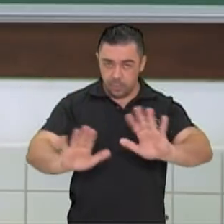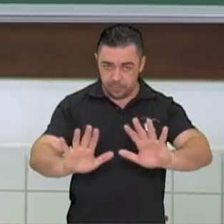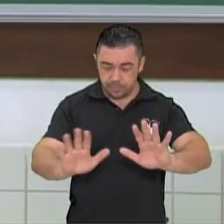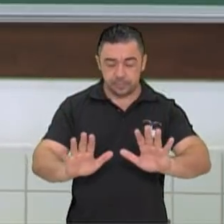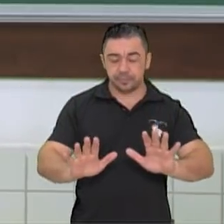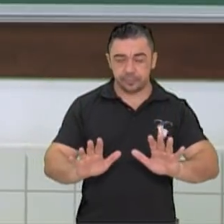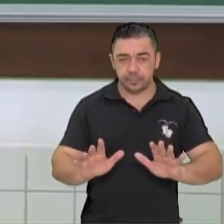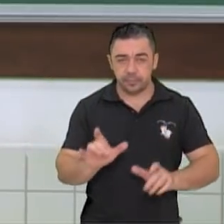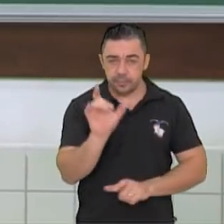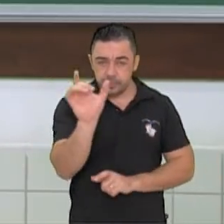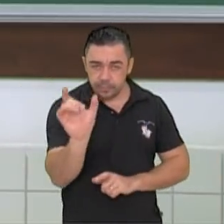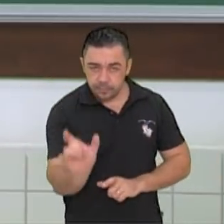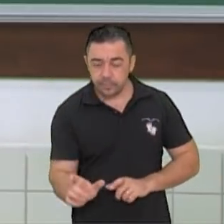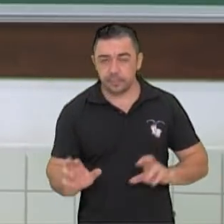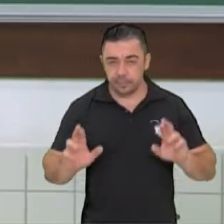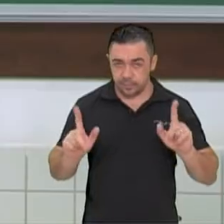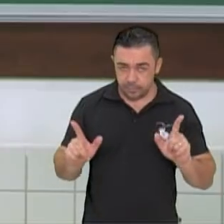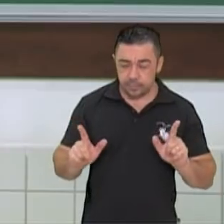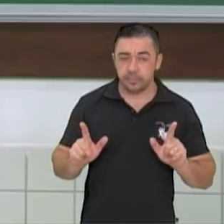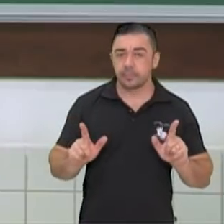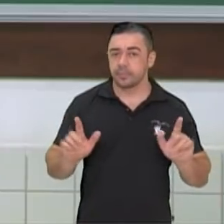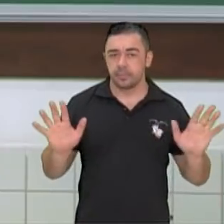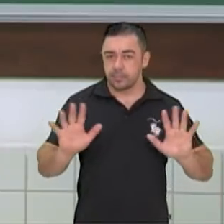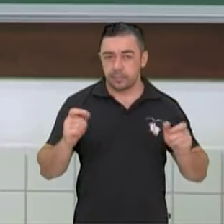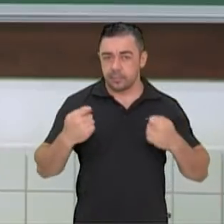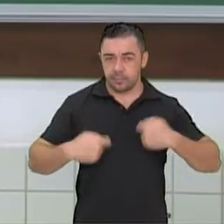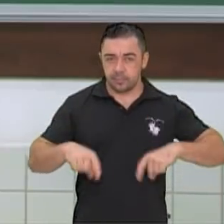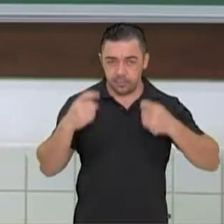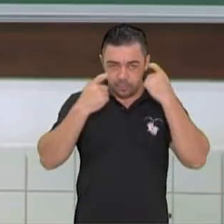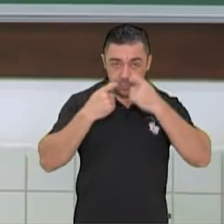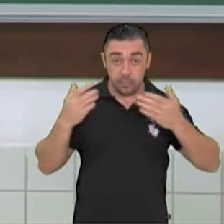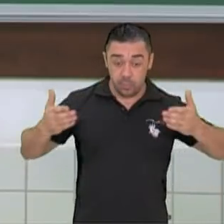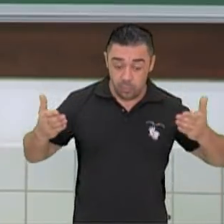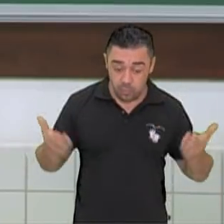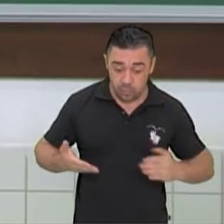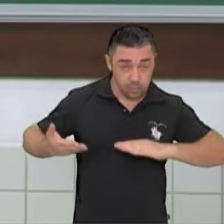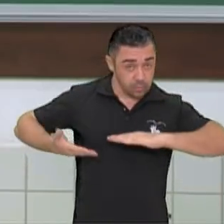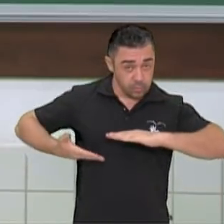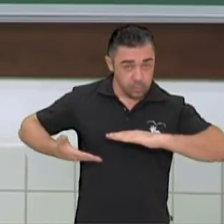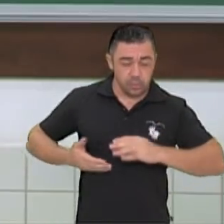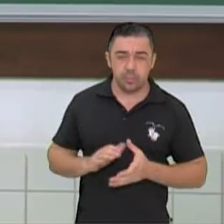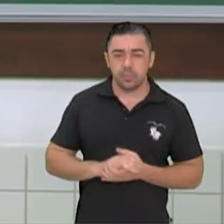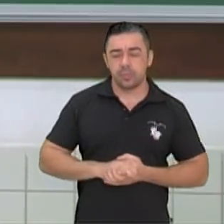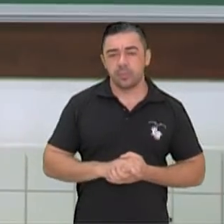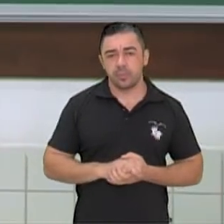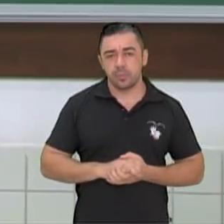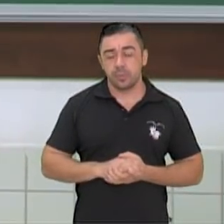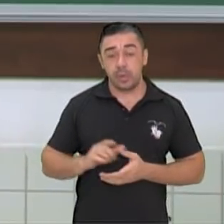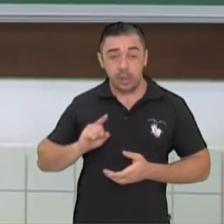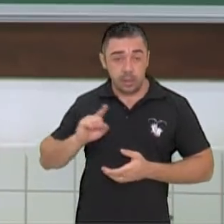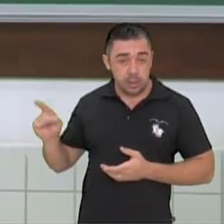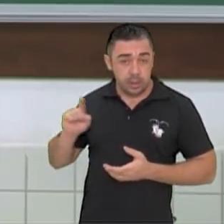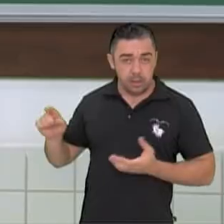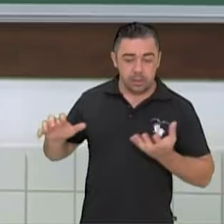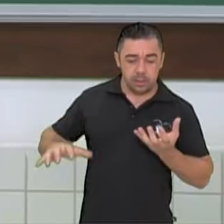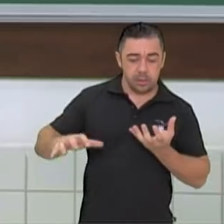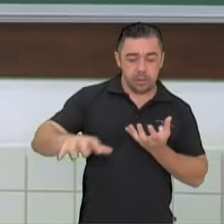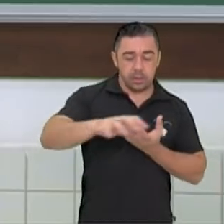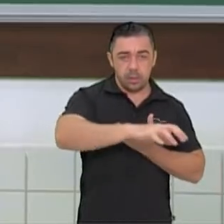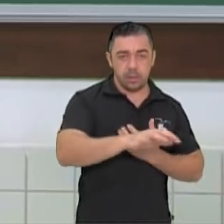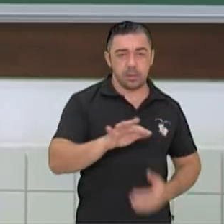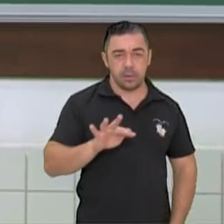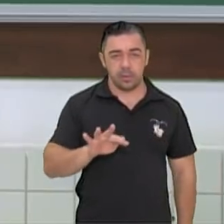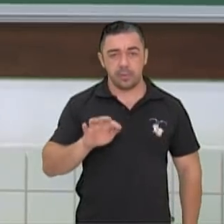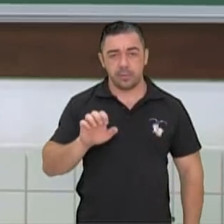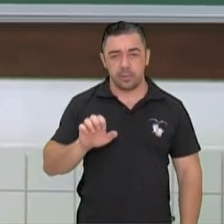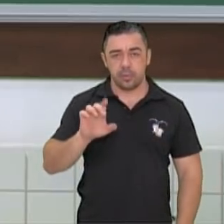é muitas palavras diferentes. Não se preocupe, isso na nossa sociedade contemporânea hoje. Lá no feudalismo, eles não viviam em